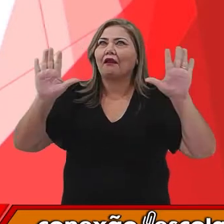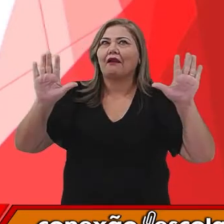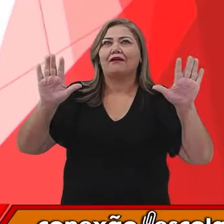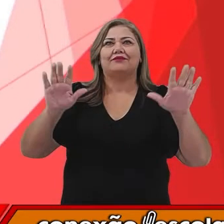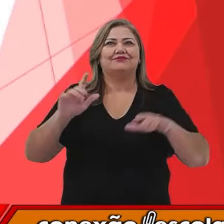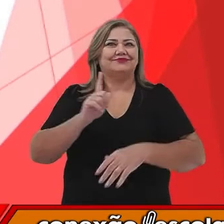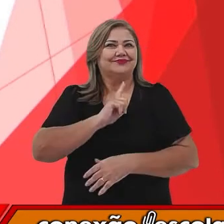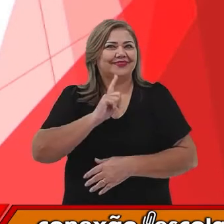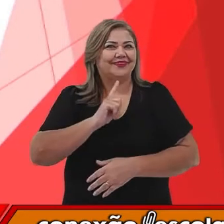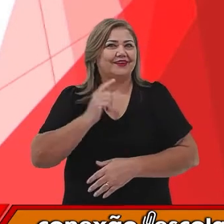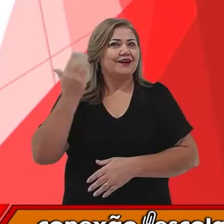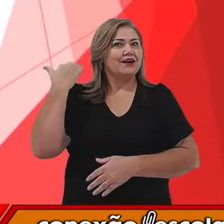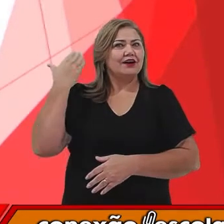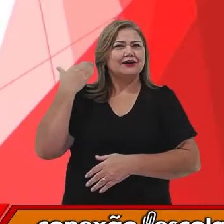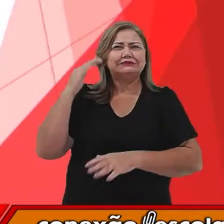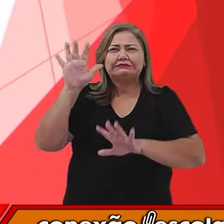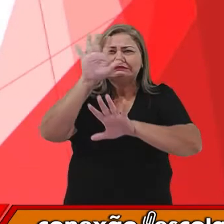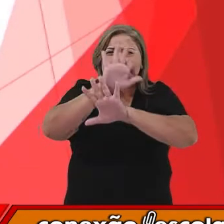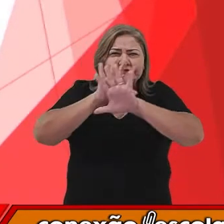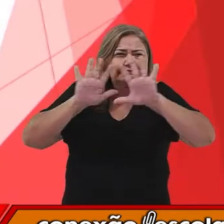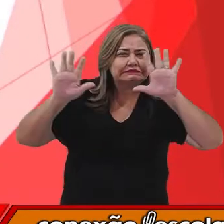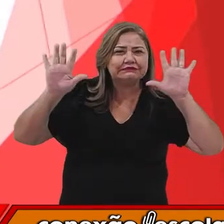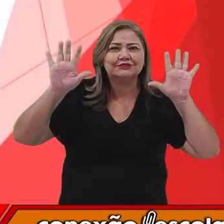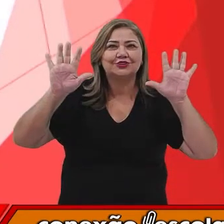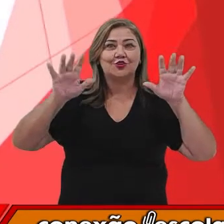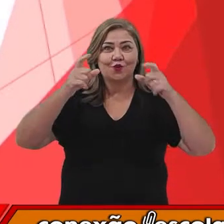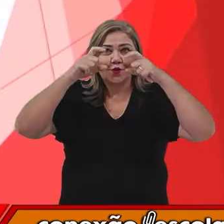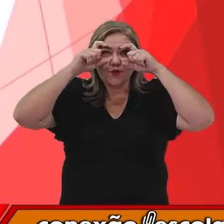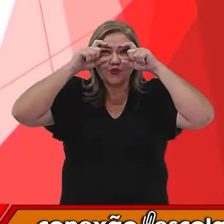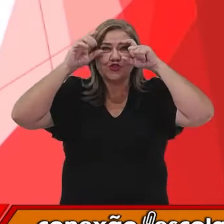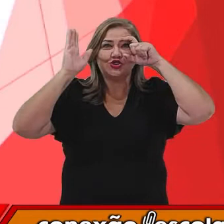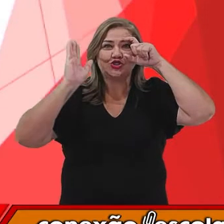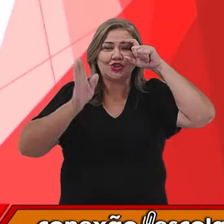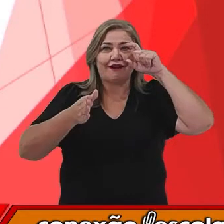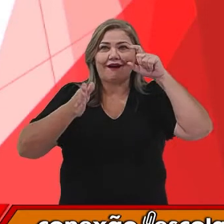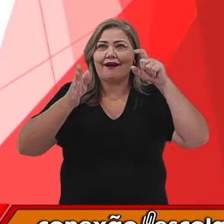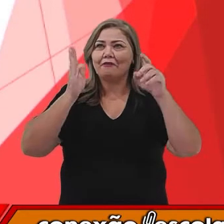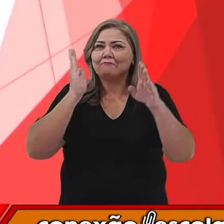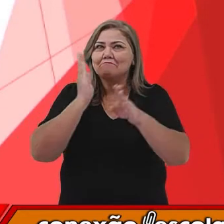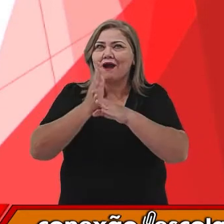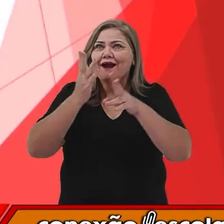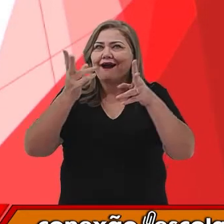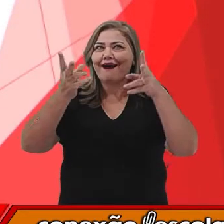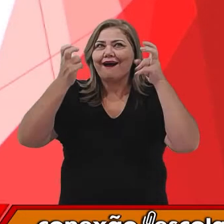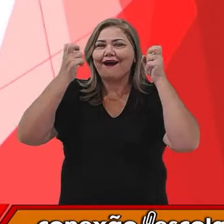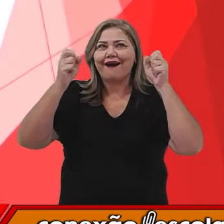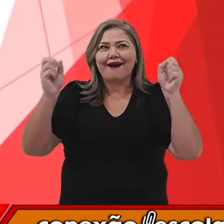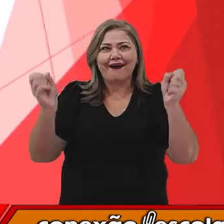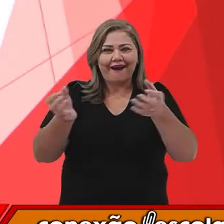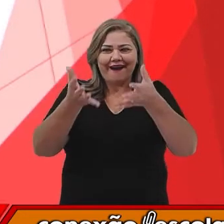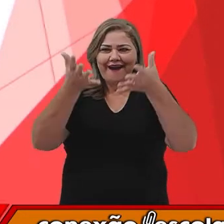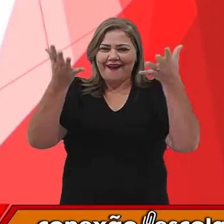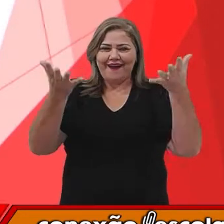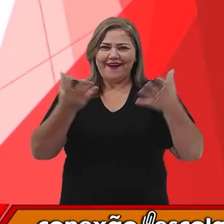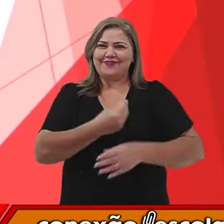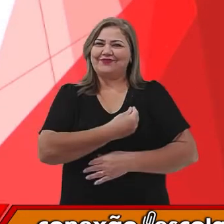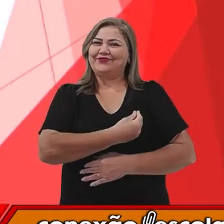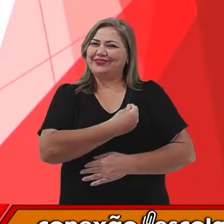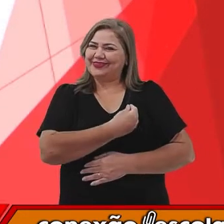nunca tinha visto antes. Com os óculos eu tinha descoberto a magia da vida.